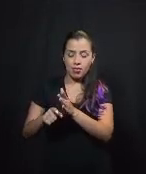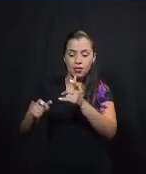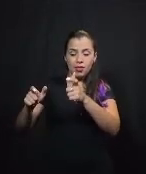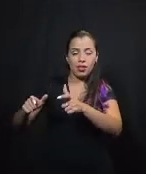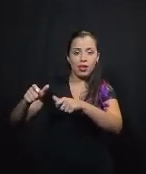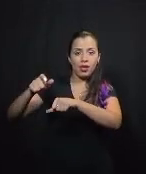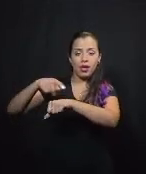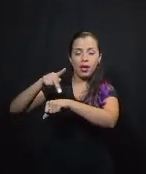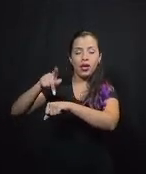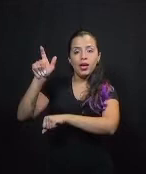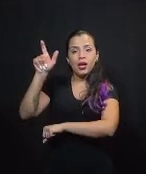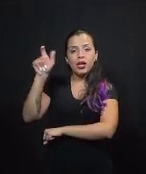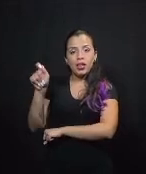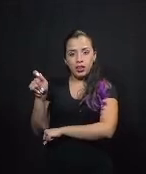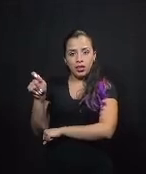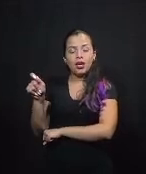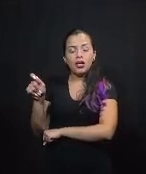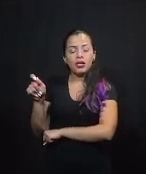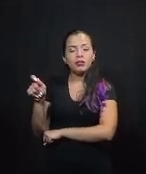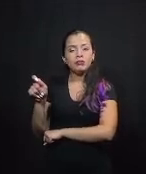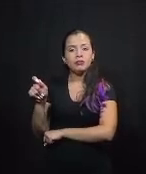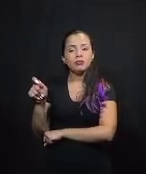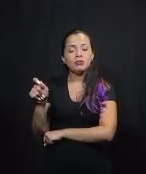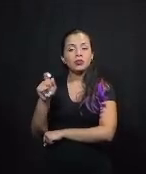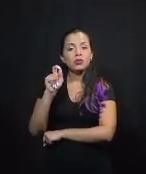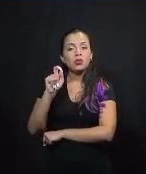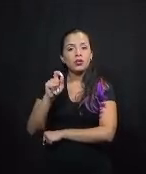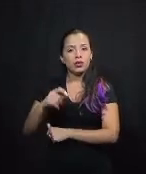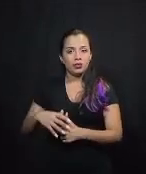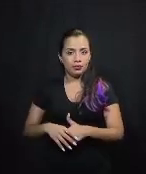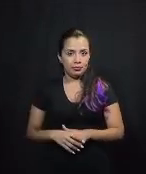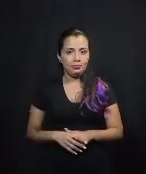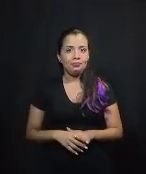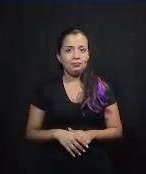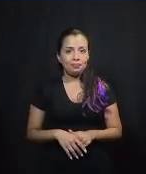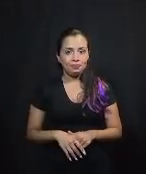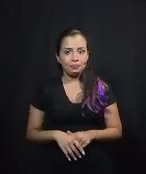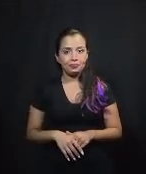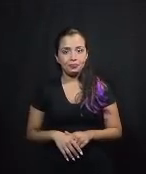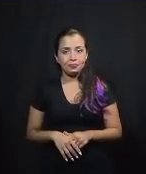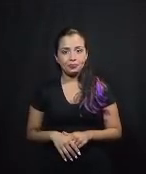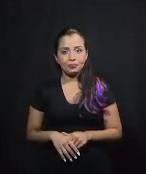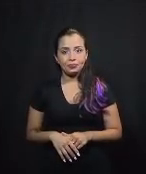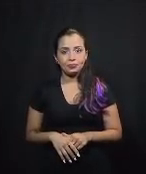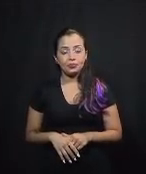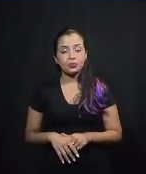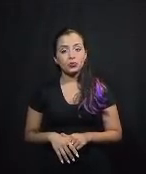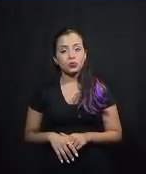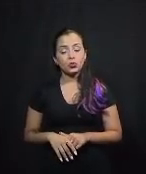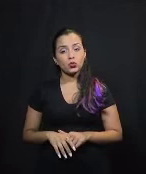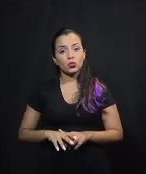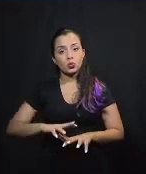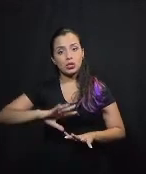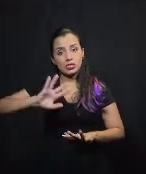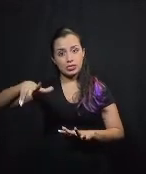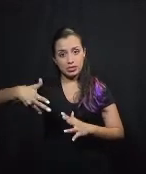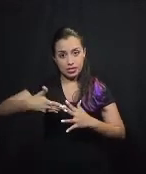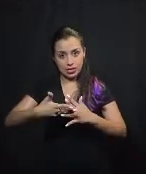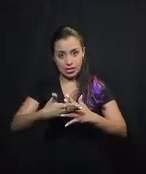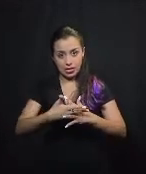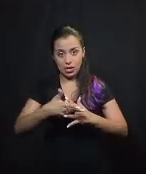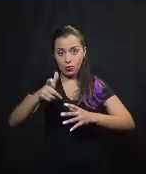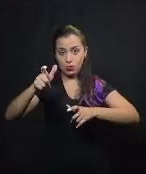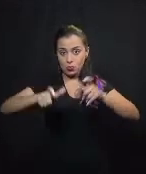o fato que a posição do presumível eleitor ou do cidadão, simplesmente, numa rede